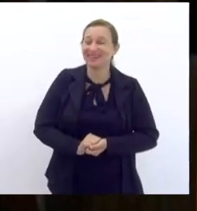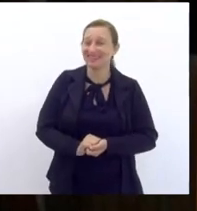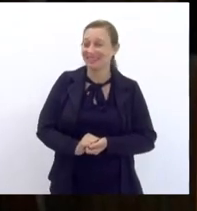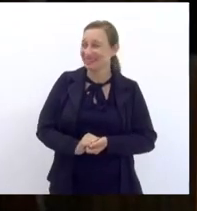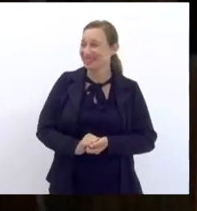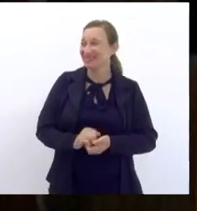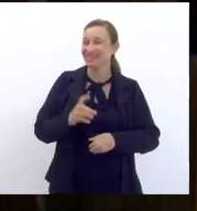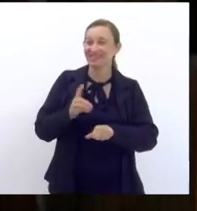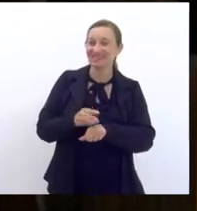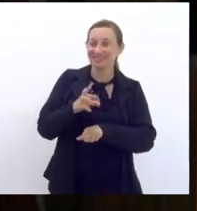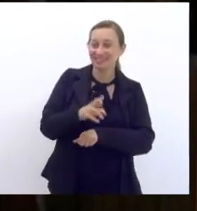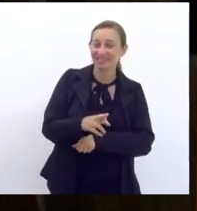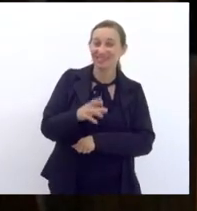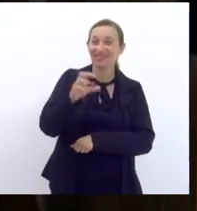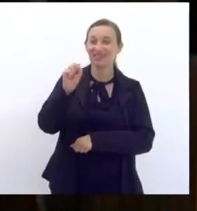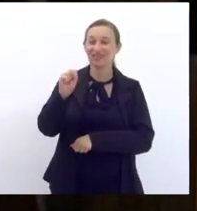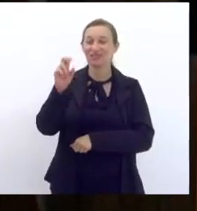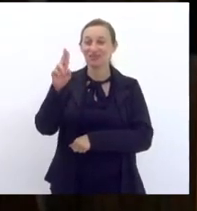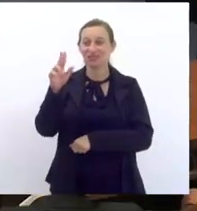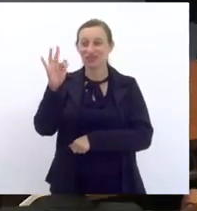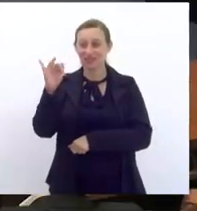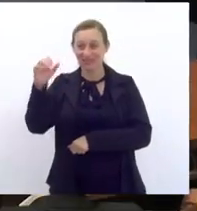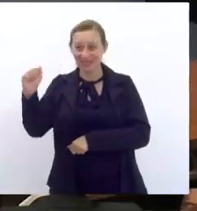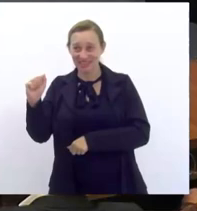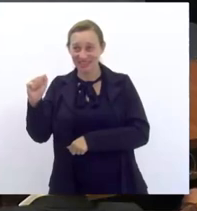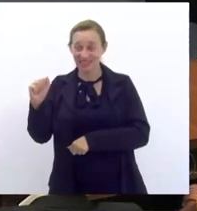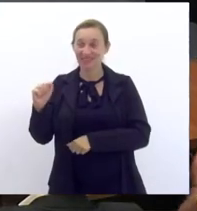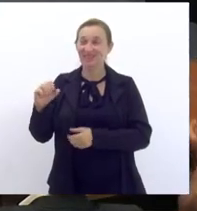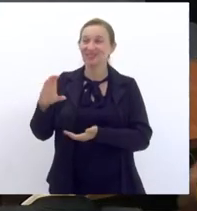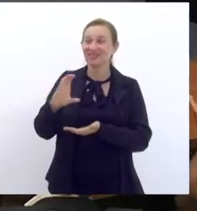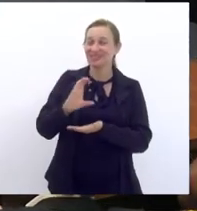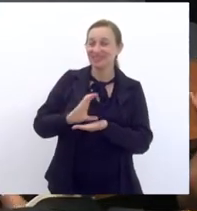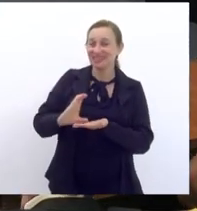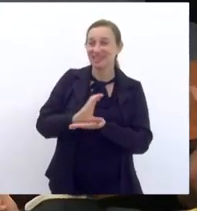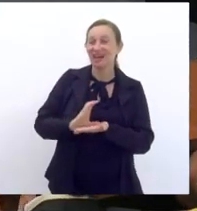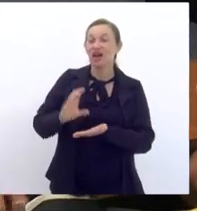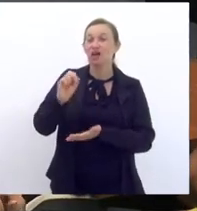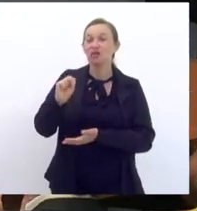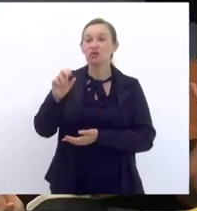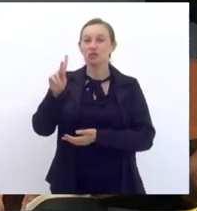Doutora Sofia Gilda conselheira fiscal da suipa